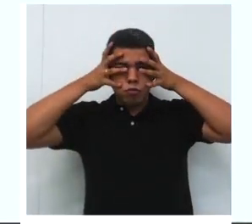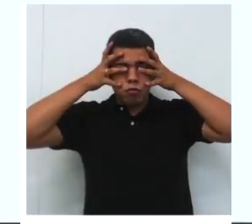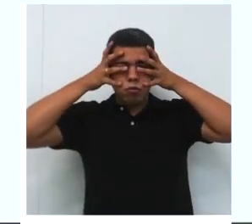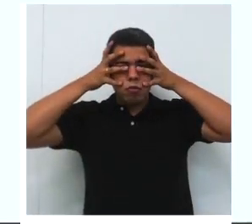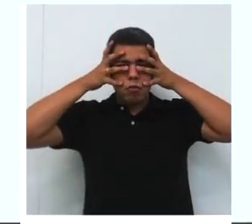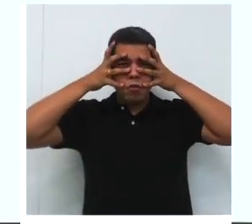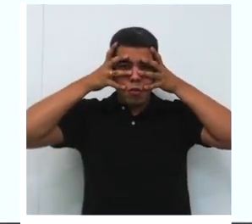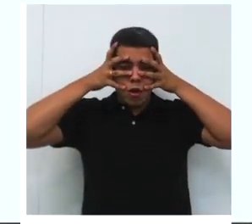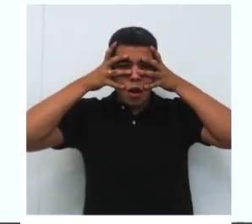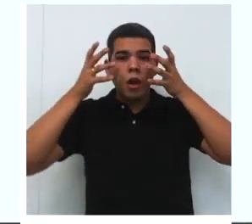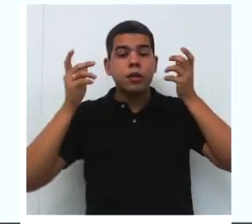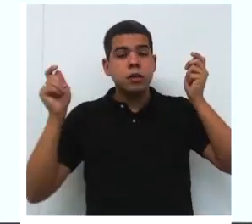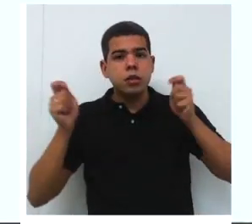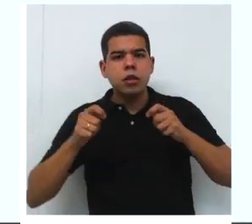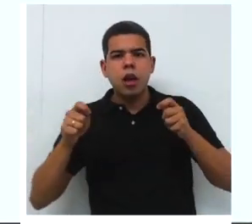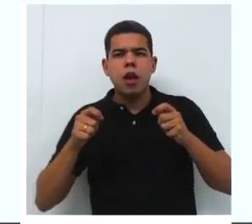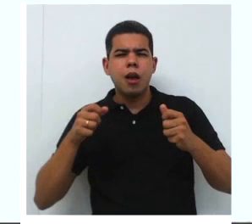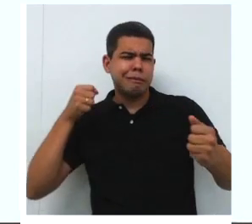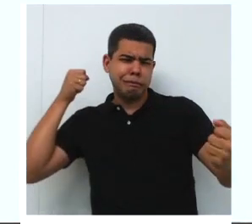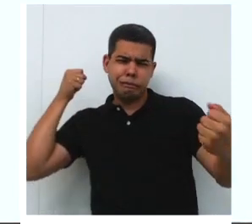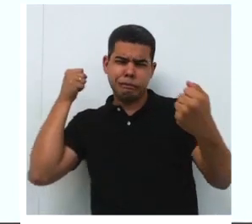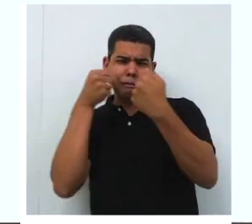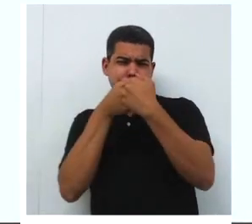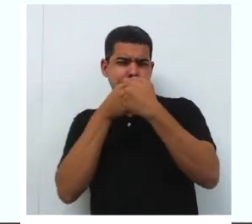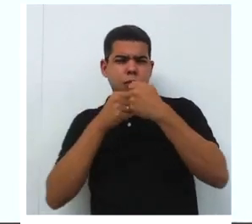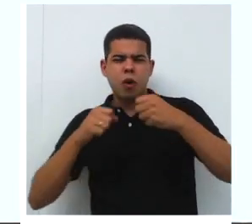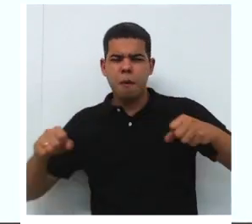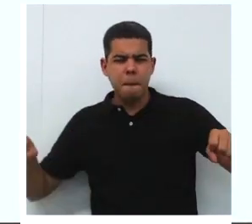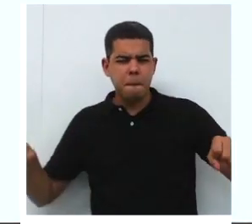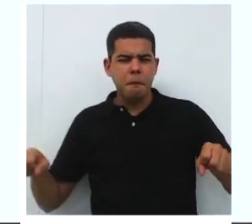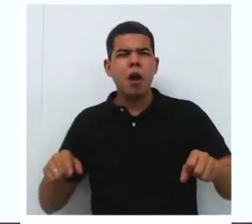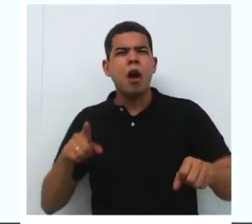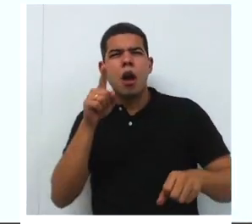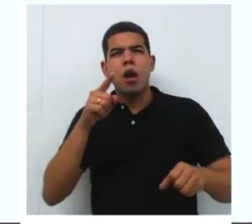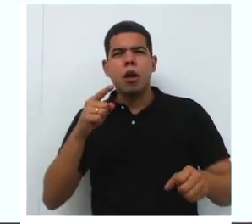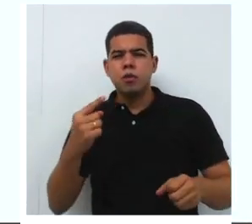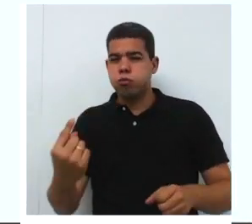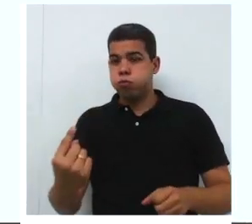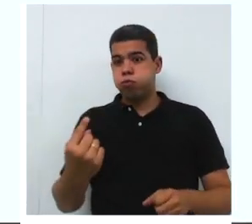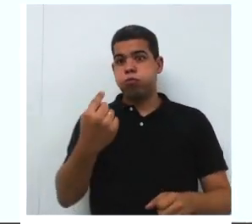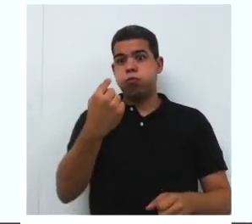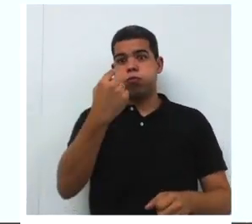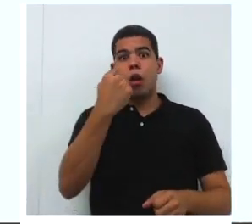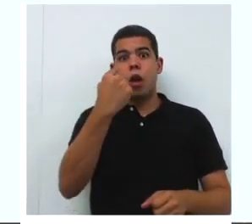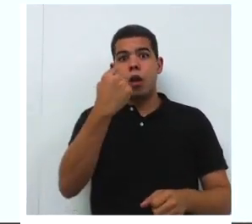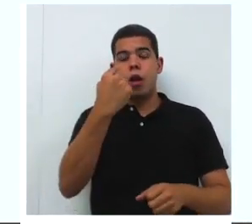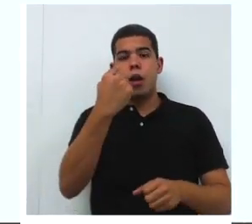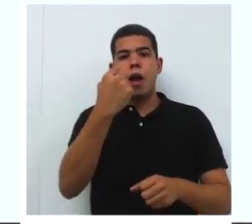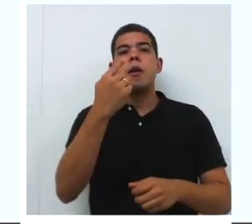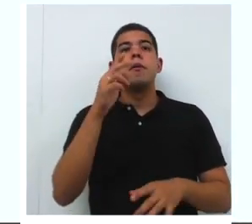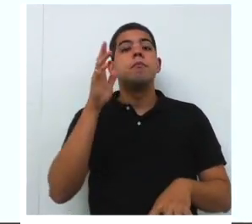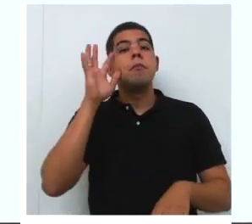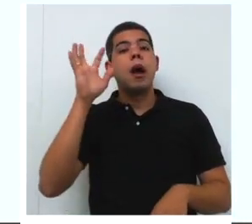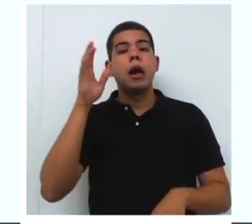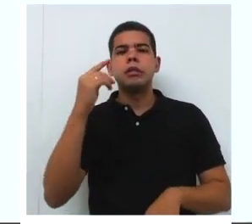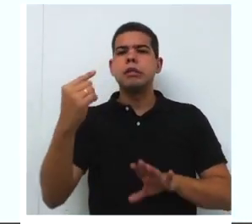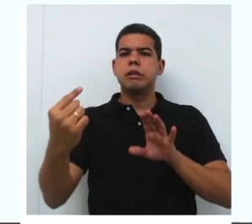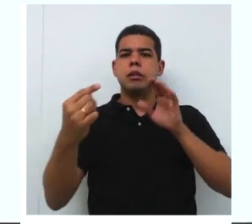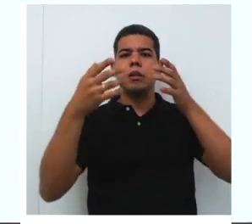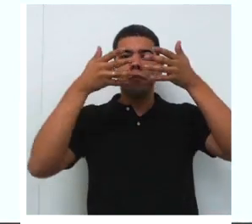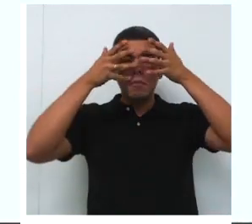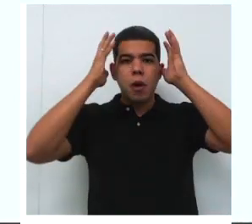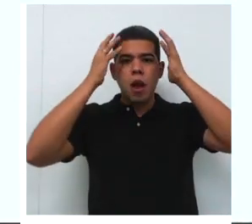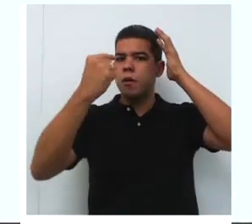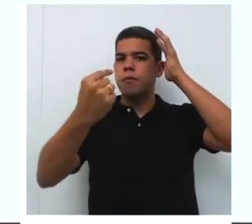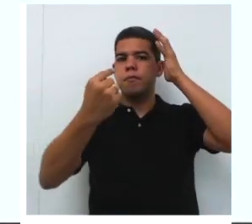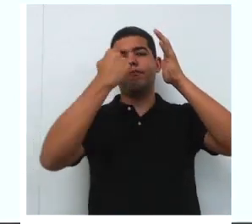Por quê? Para evitar que, no caso de uma colisão, coisa parecida, algo possa o quê? Adentrar a região da visão